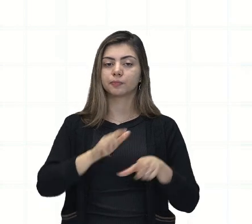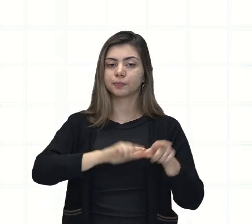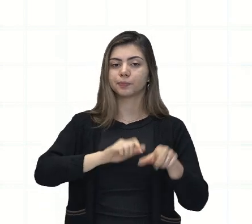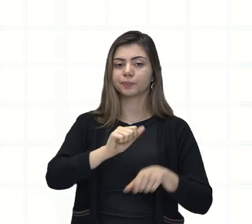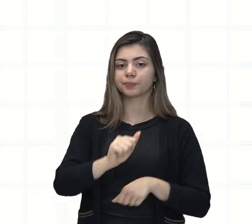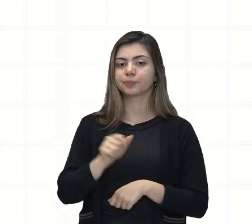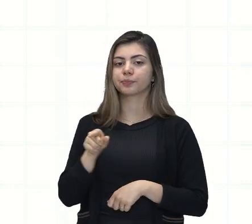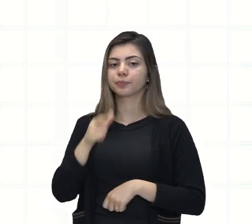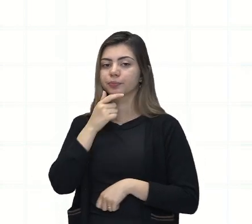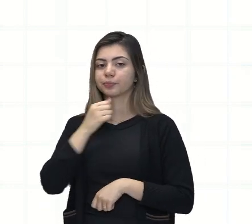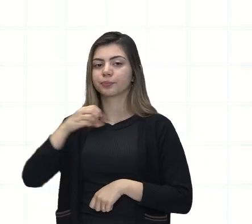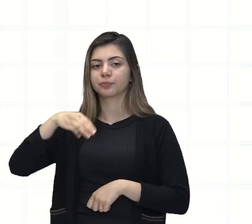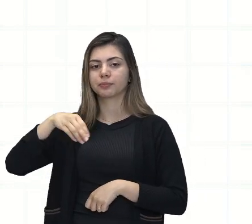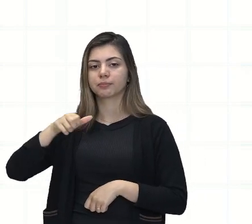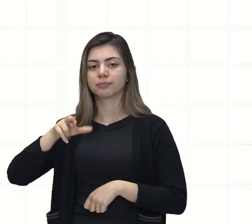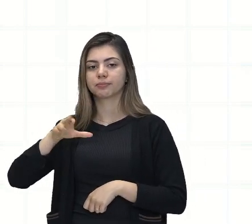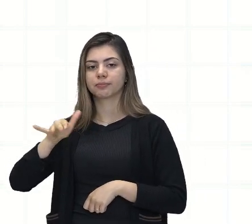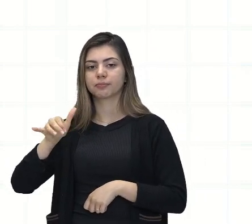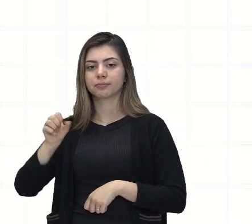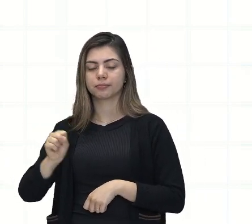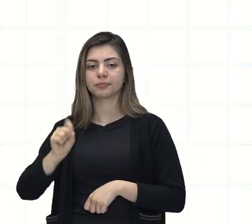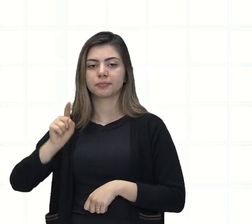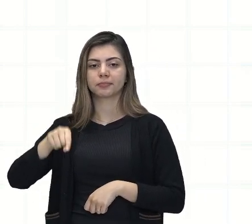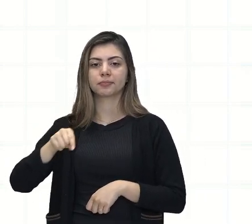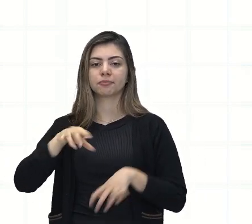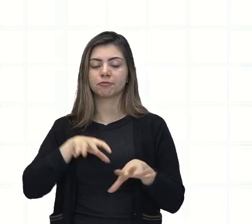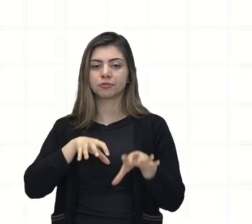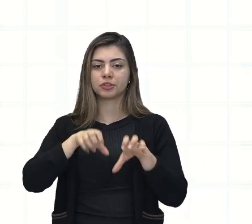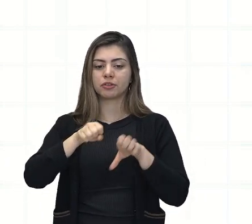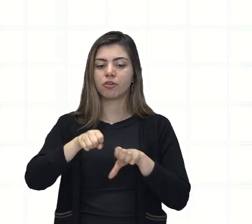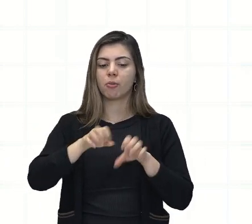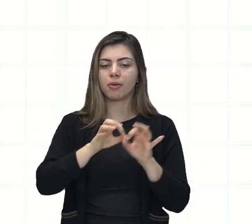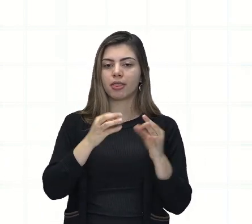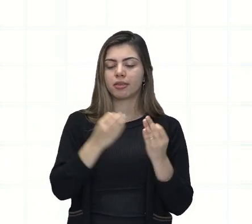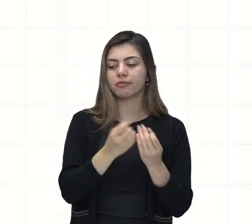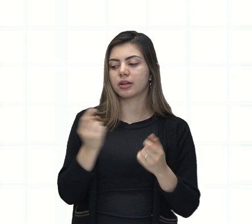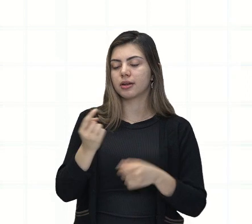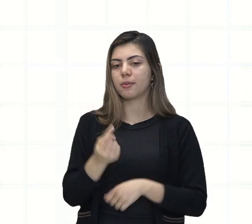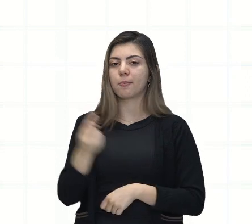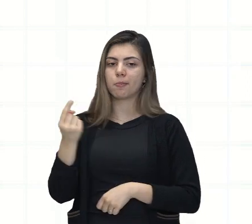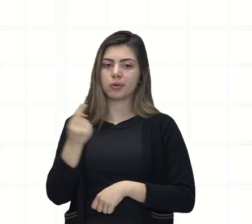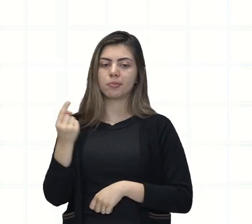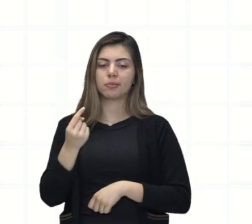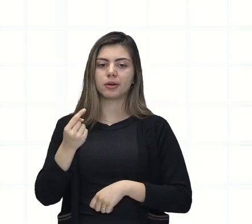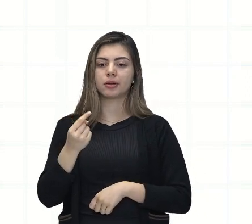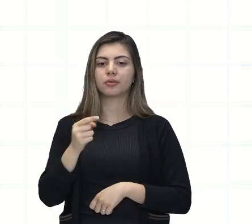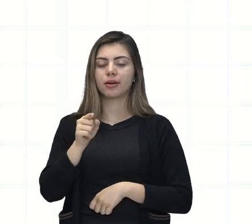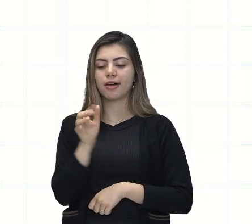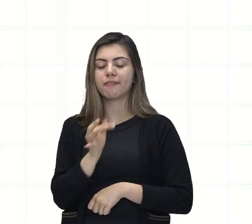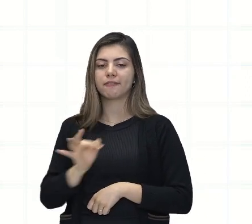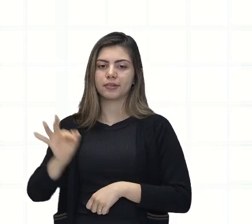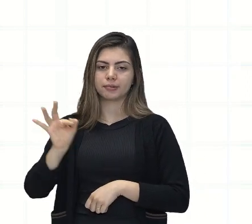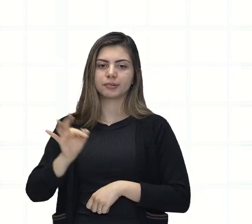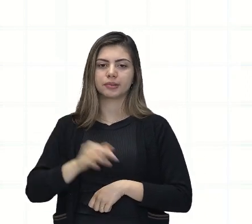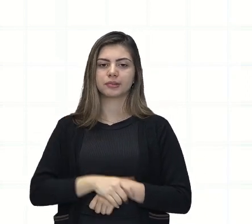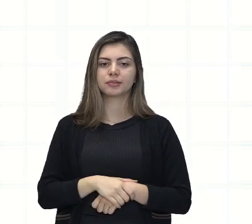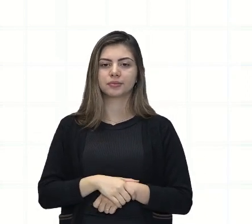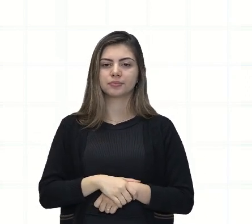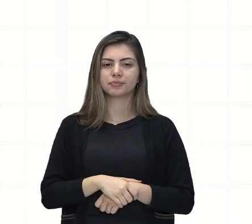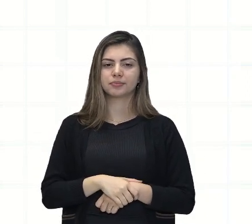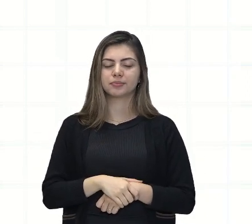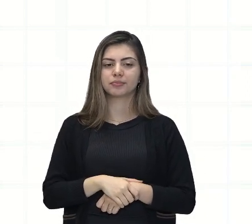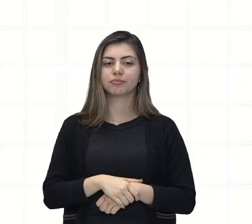A. Marcos foi o primeiro da família a concluir a